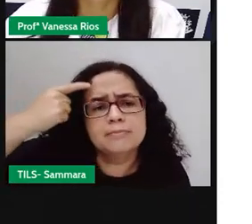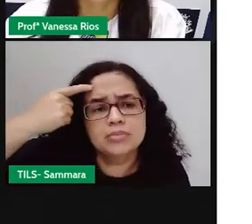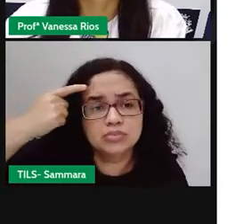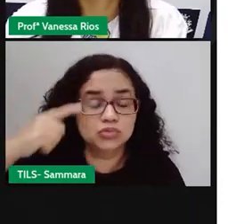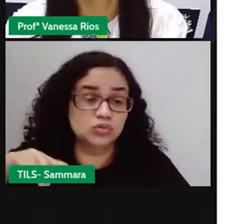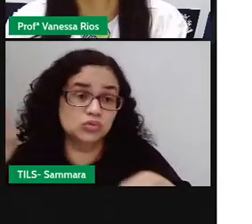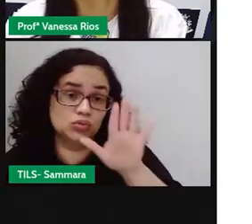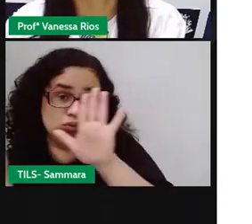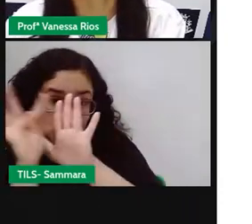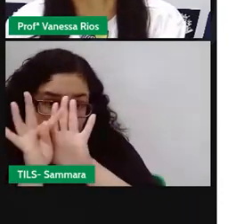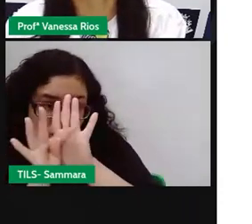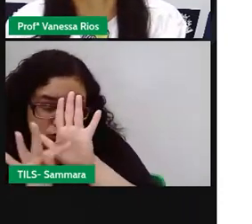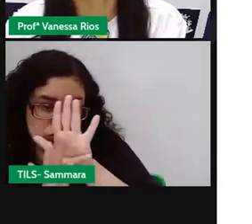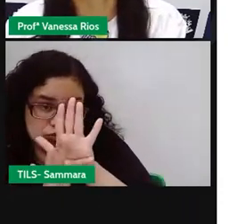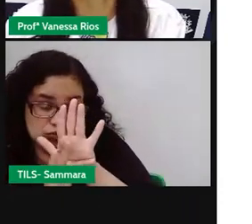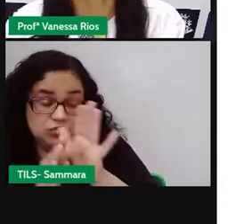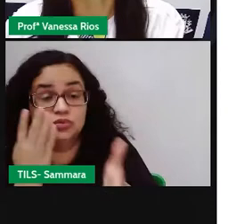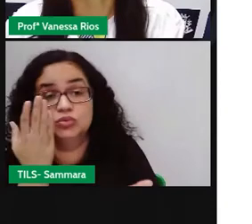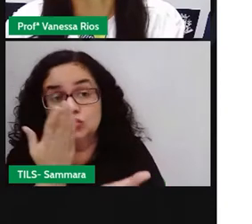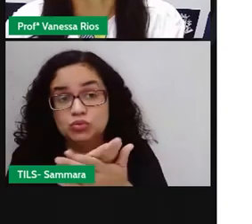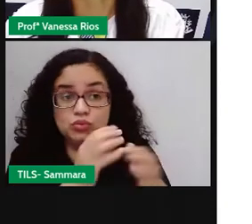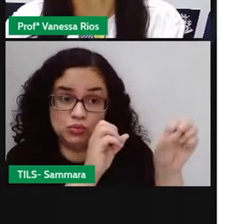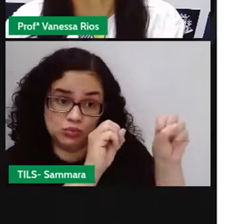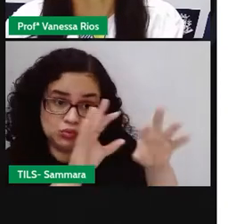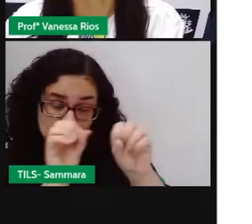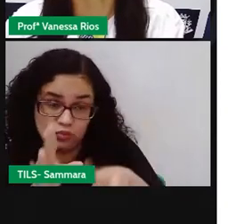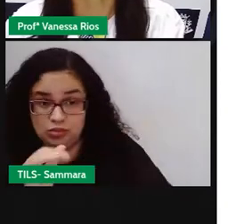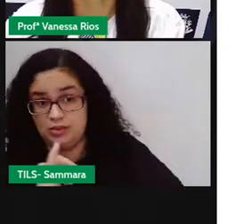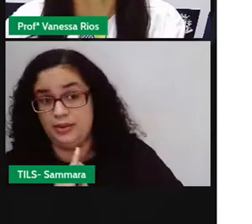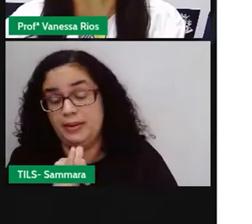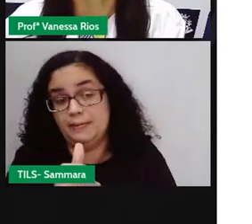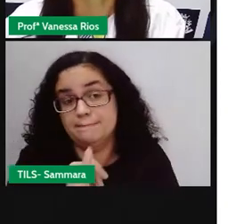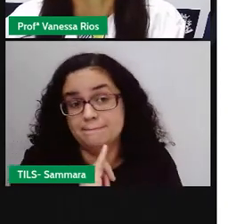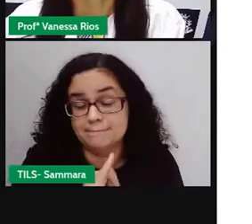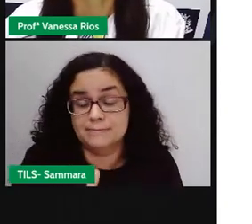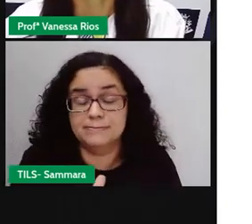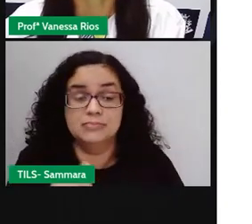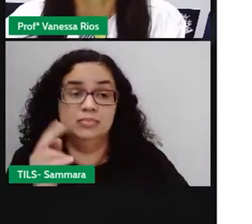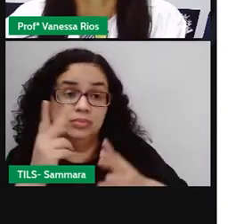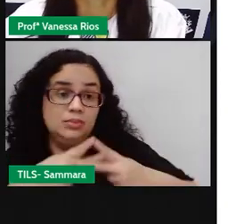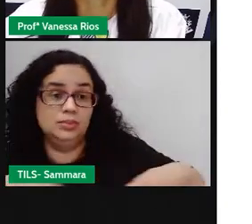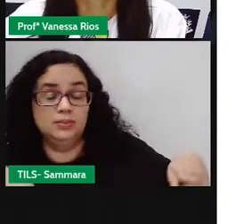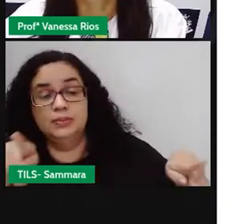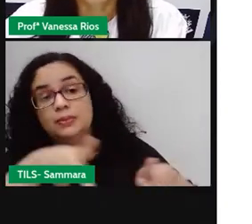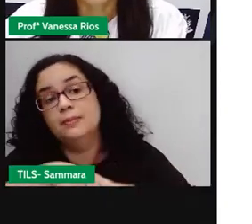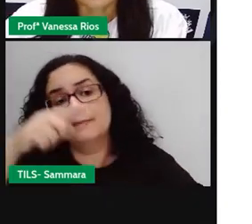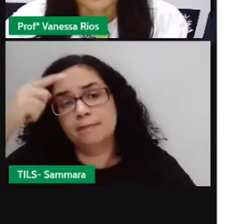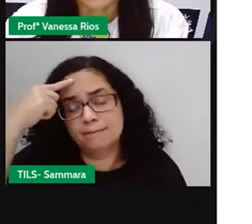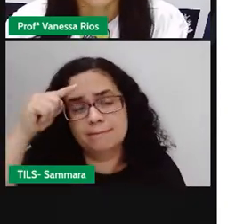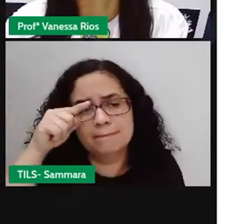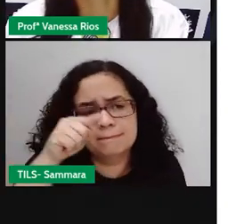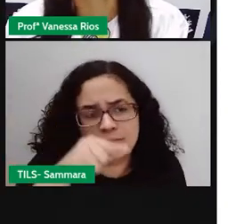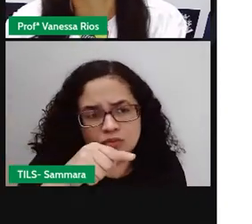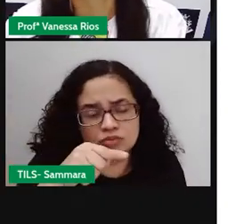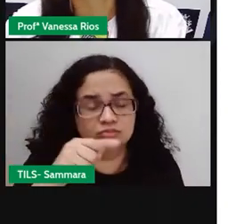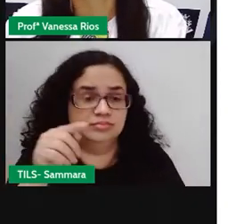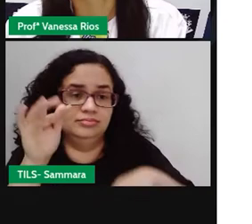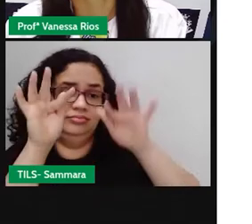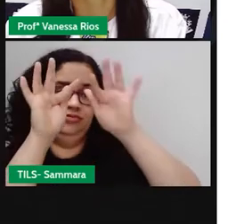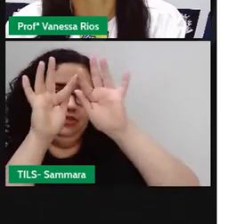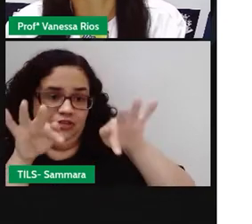gênero textual que a gente está estudando, nos contos populares. E pensa em colocar um ponto